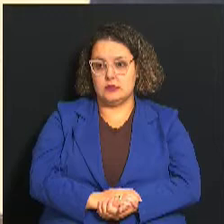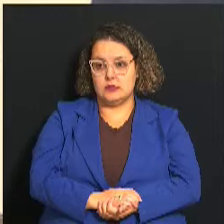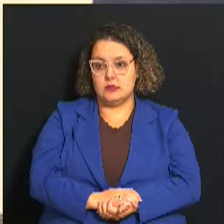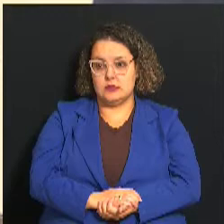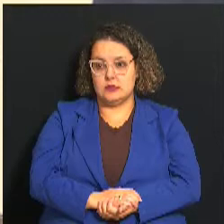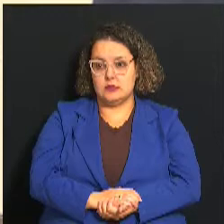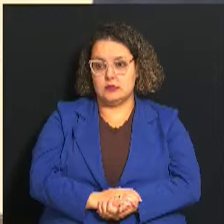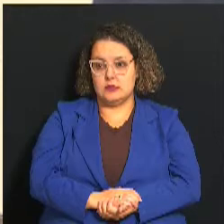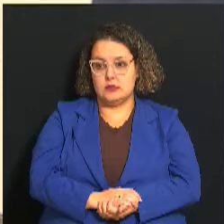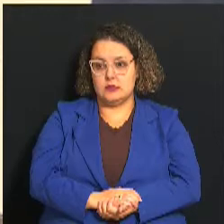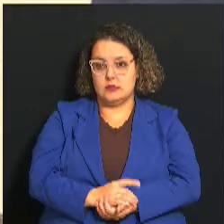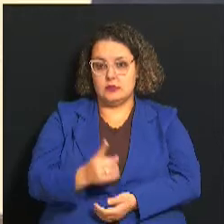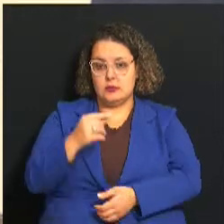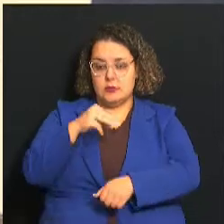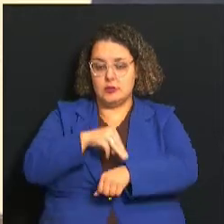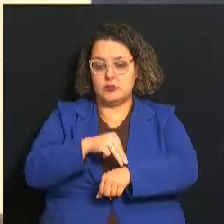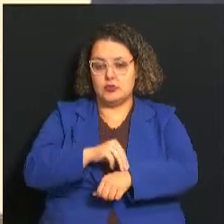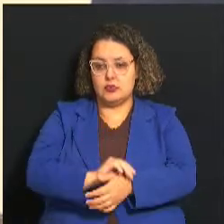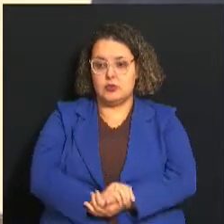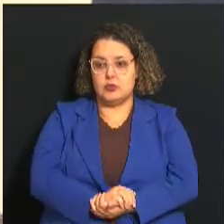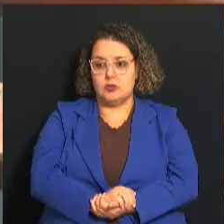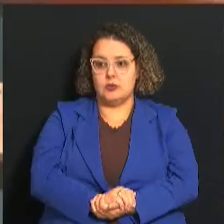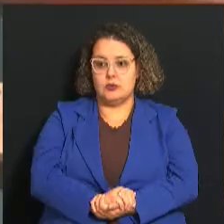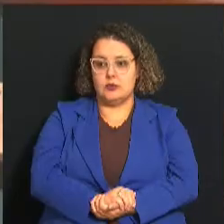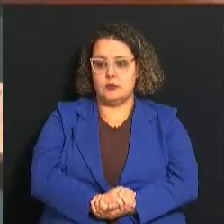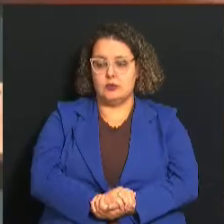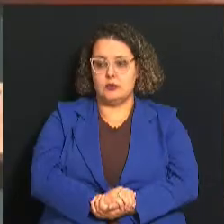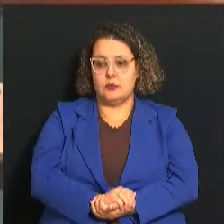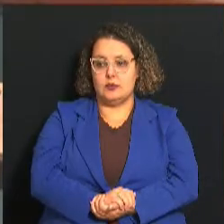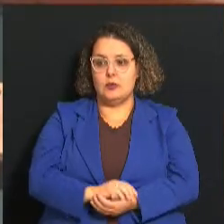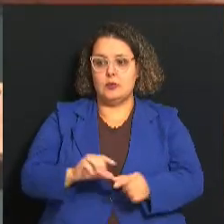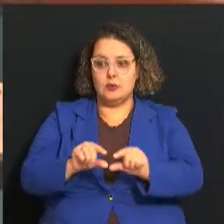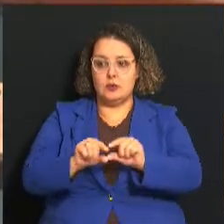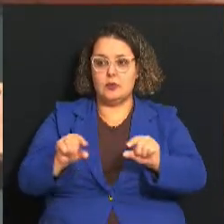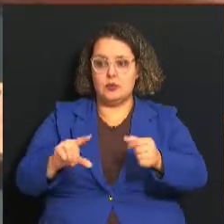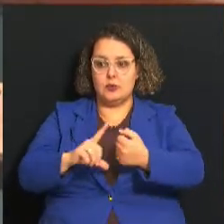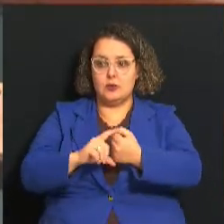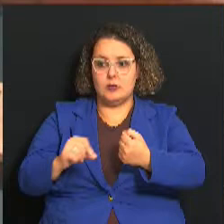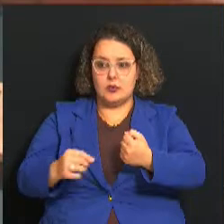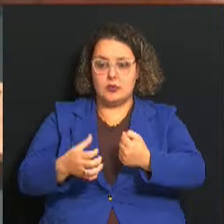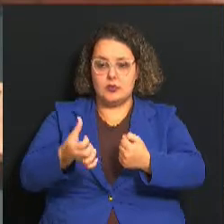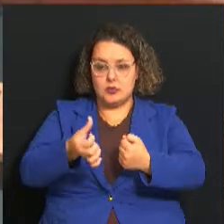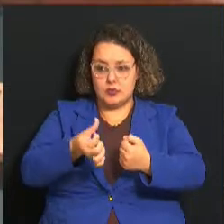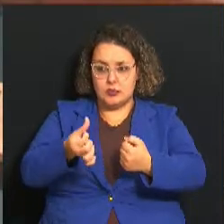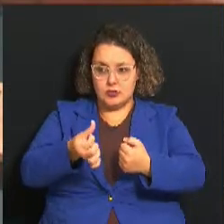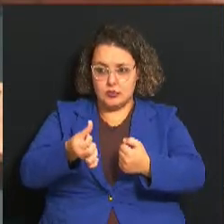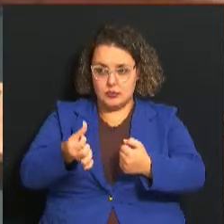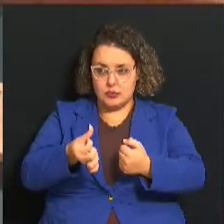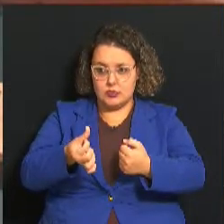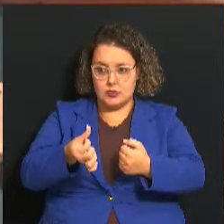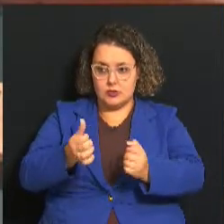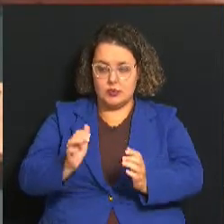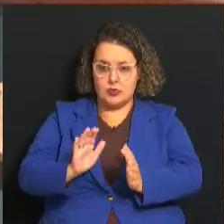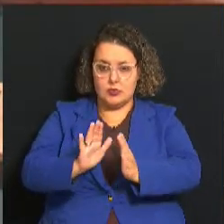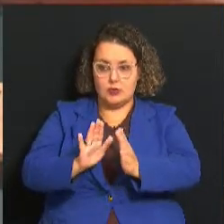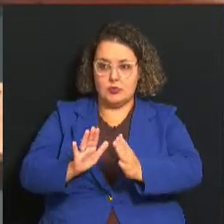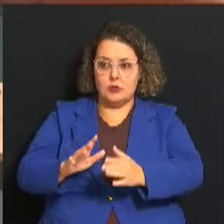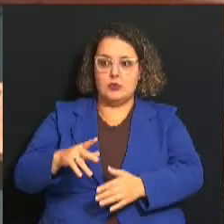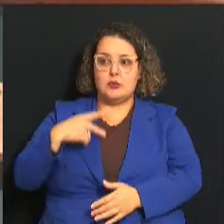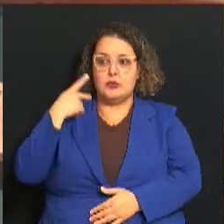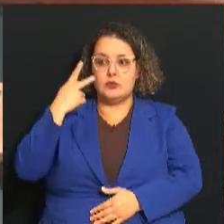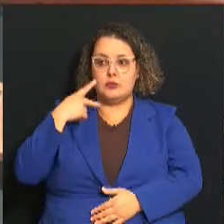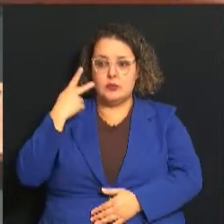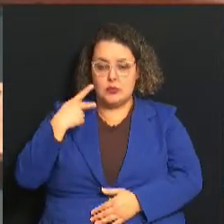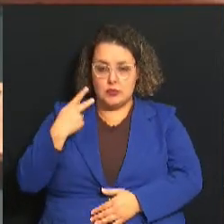Só um minutinho. Aqui, ó, no artigo 6º, a Frente Parlamentar Ambientalista terá sua